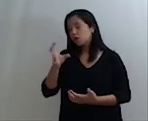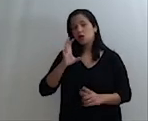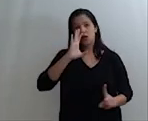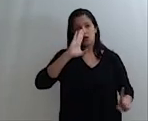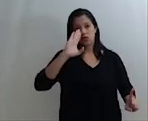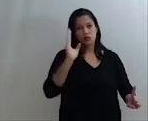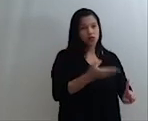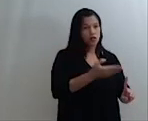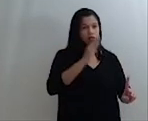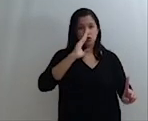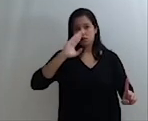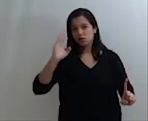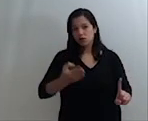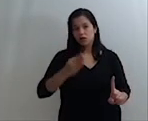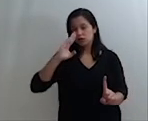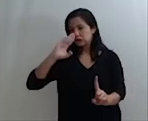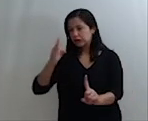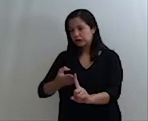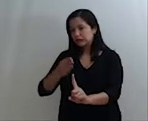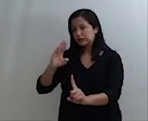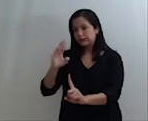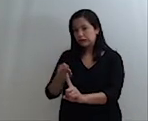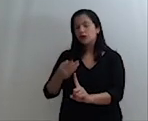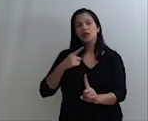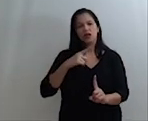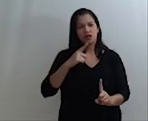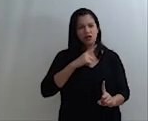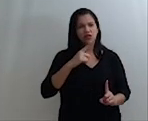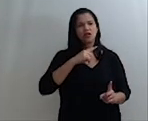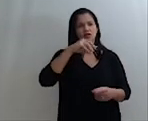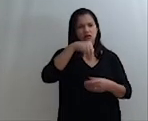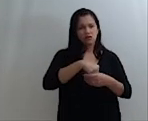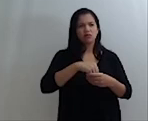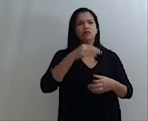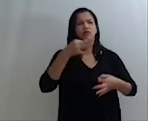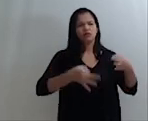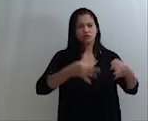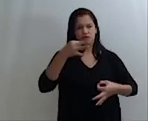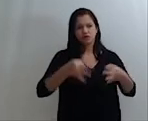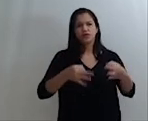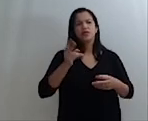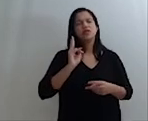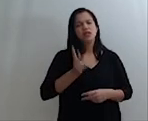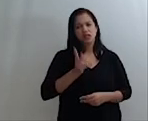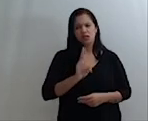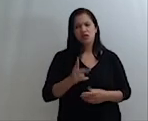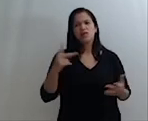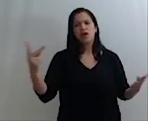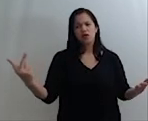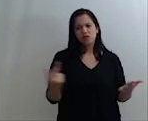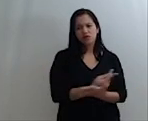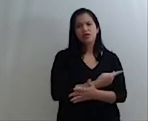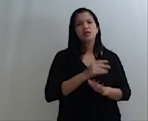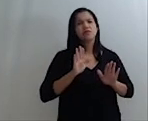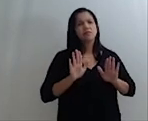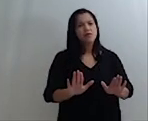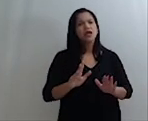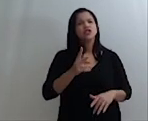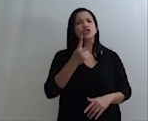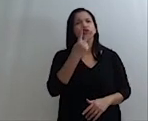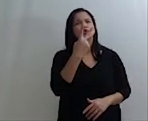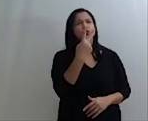atuação humana na justiça né Eh que o erro vá sempre acontecer mas de quase